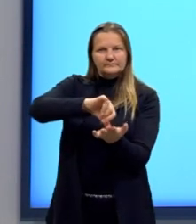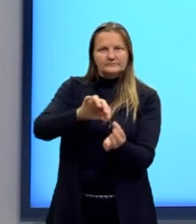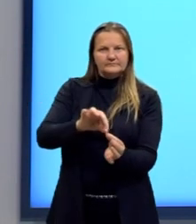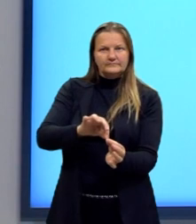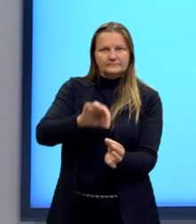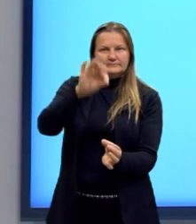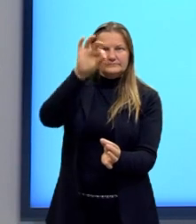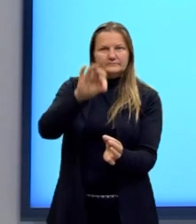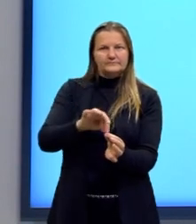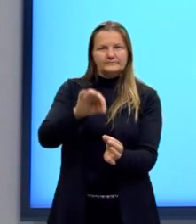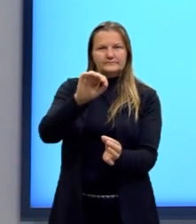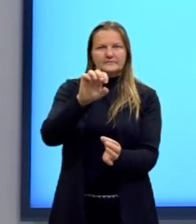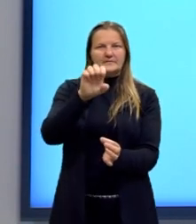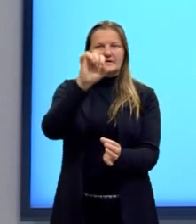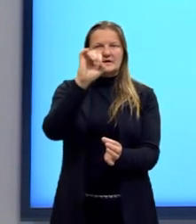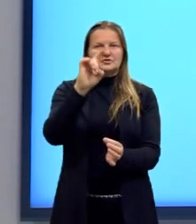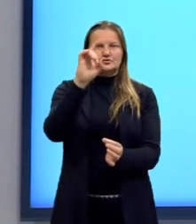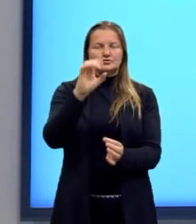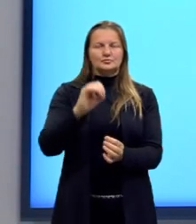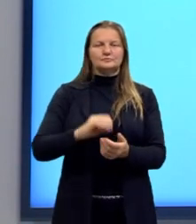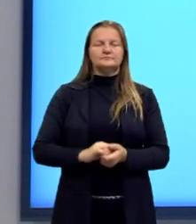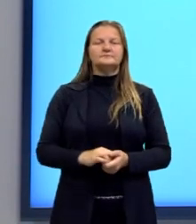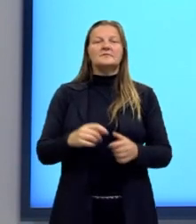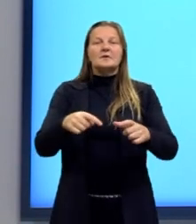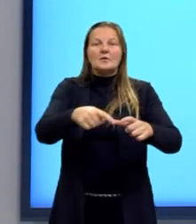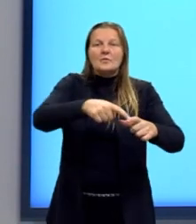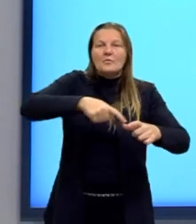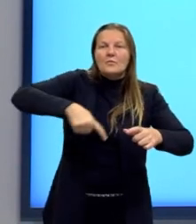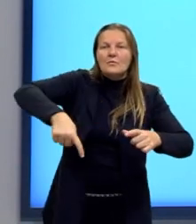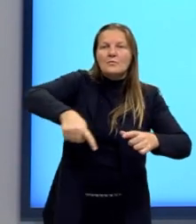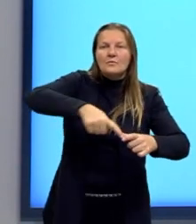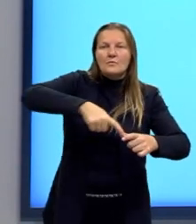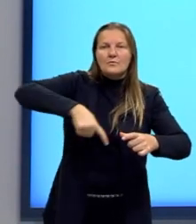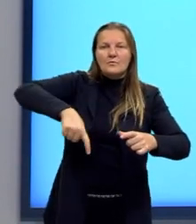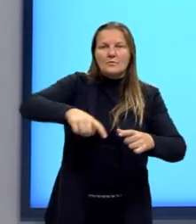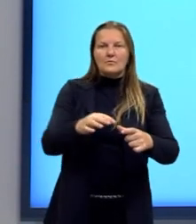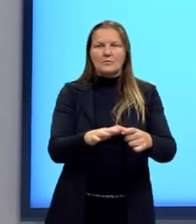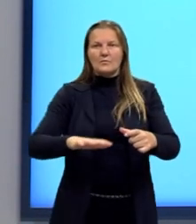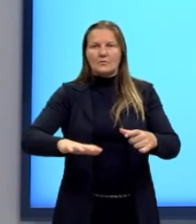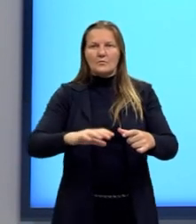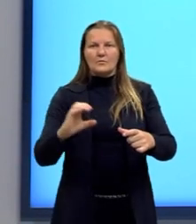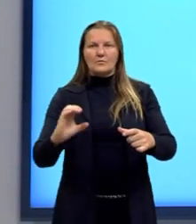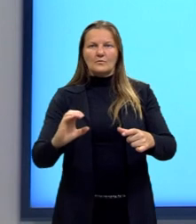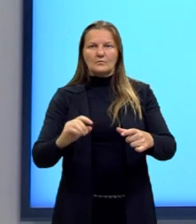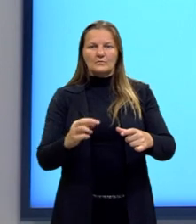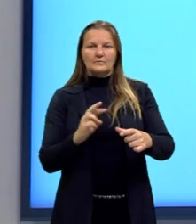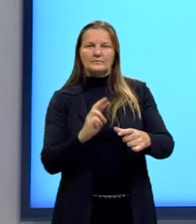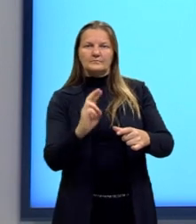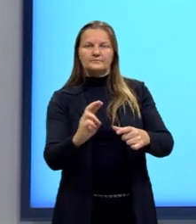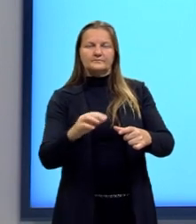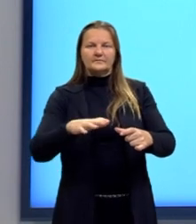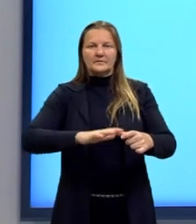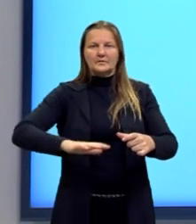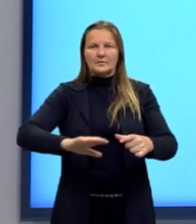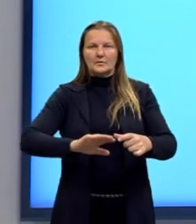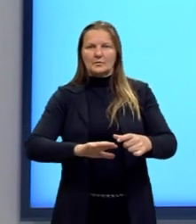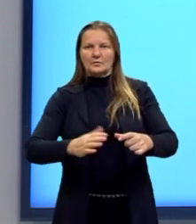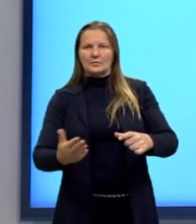eixo central por ter uma base circular representada por c na geometria plana